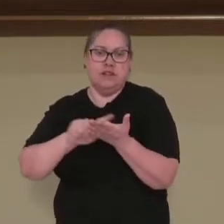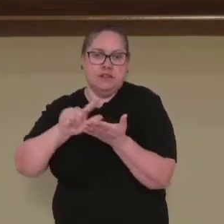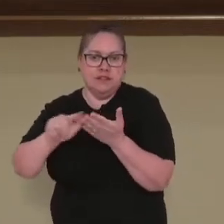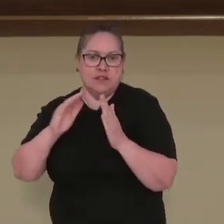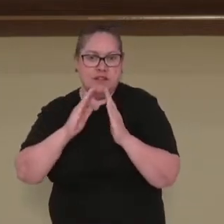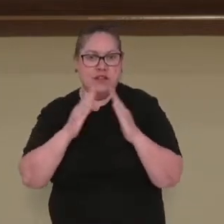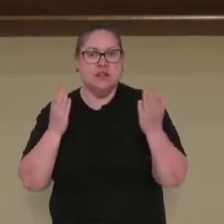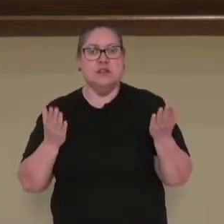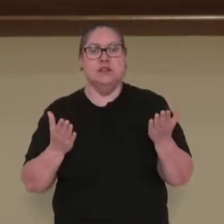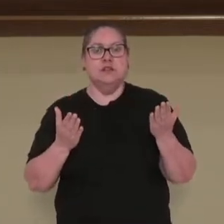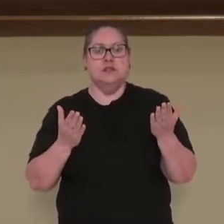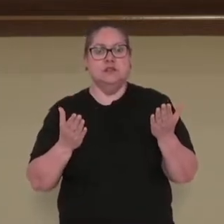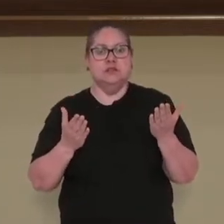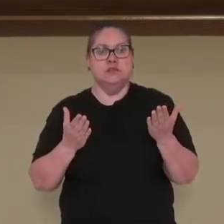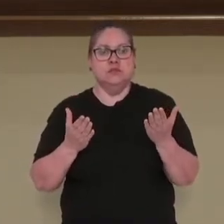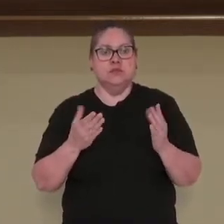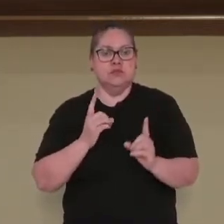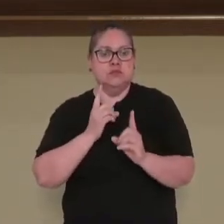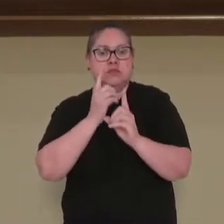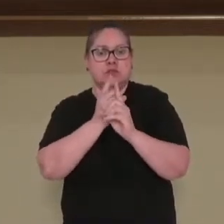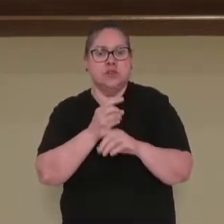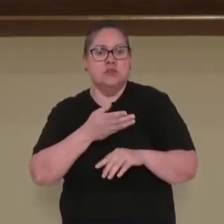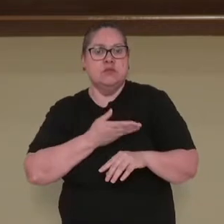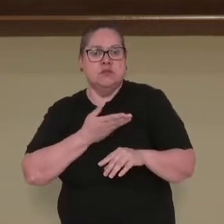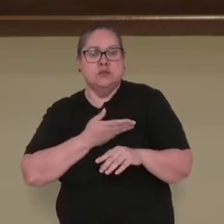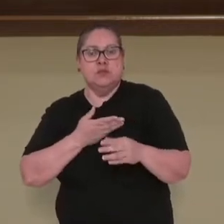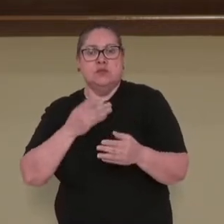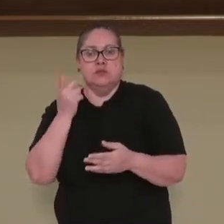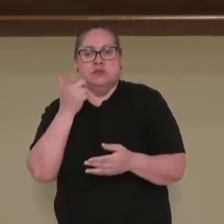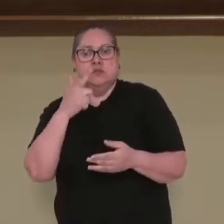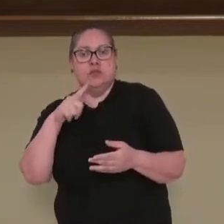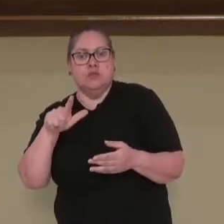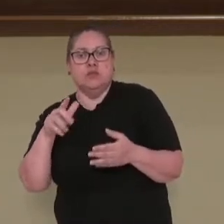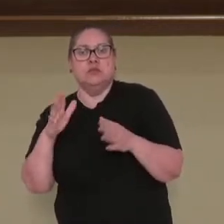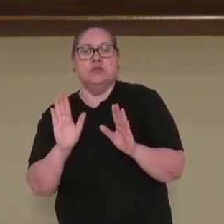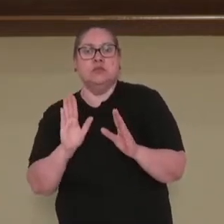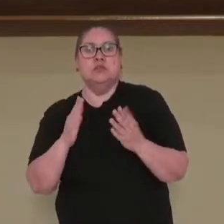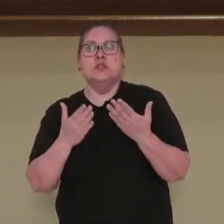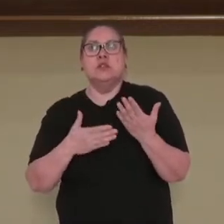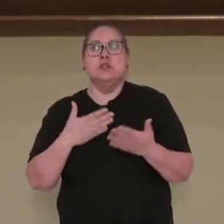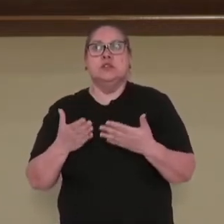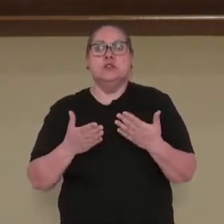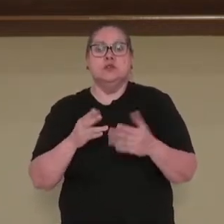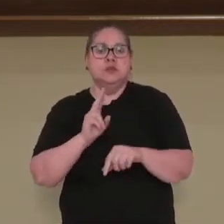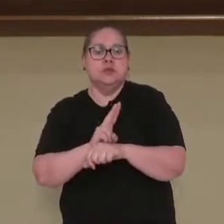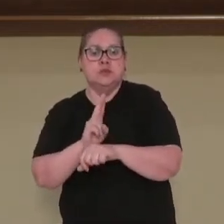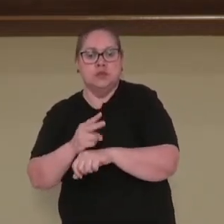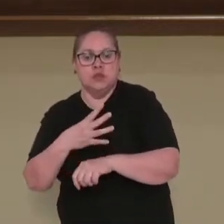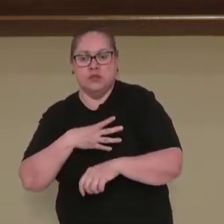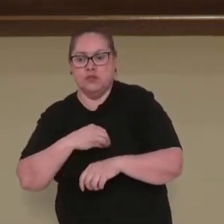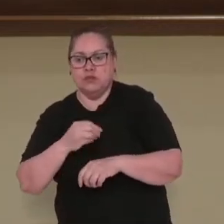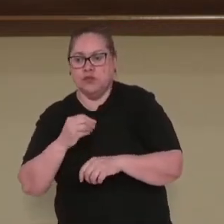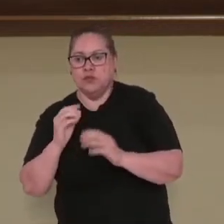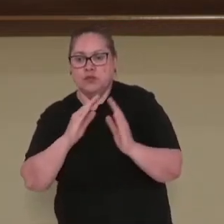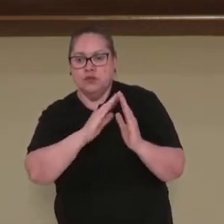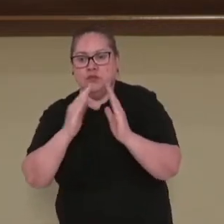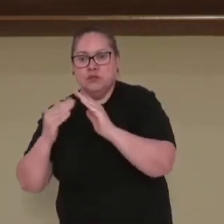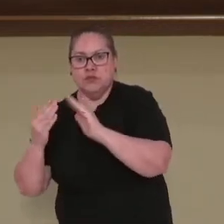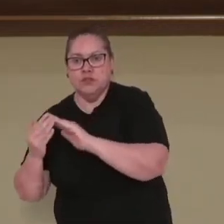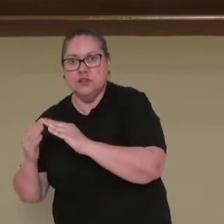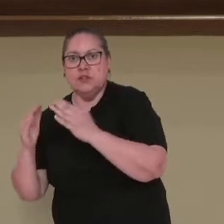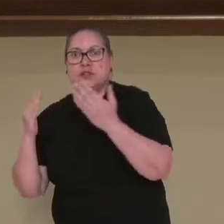de estudar com os amigos mais tarde, ou de trabalhar, cuidar do filho da vizinha. Tudo